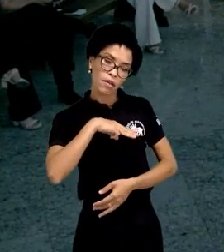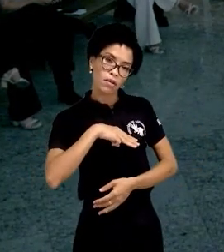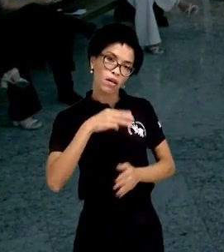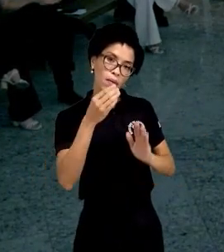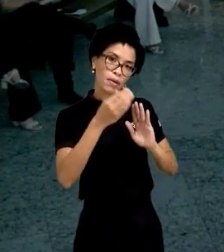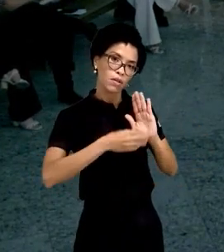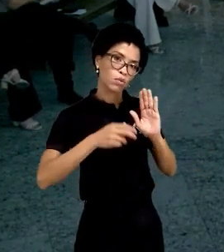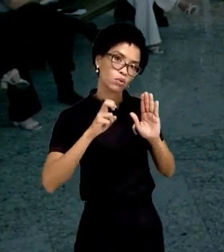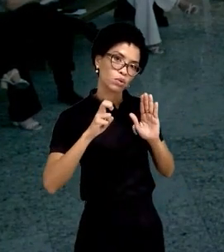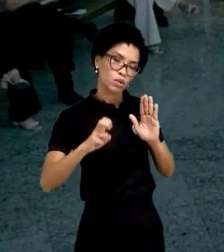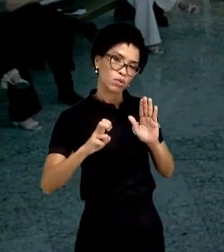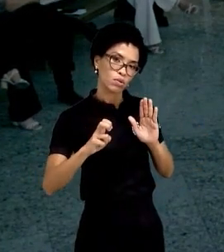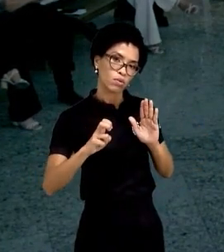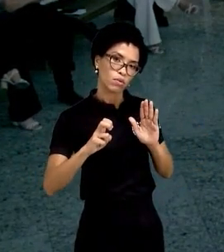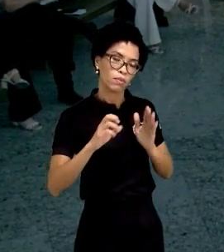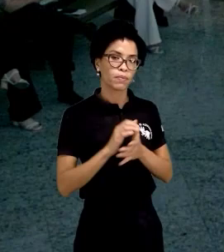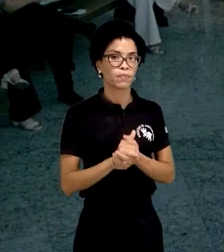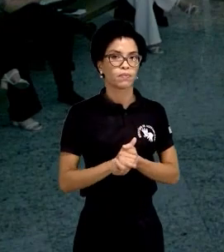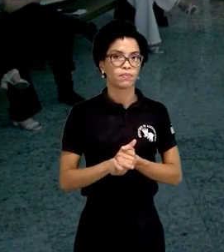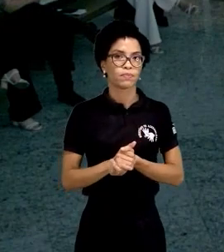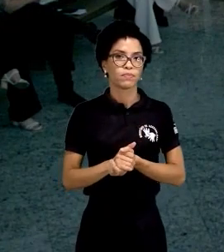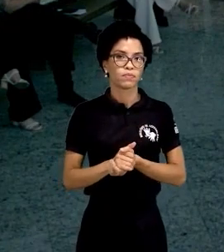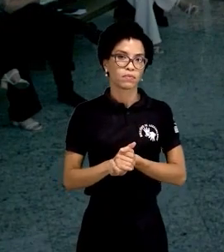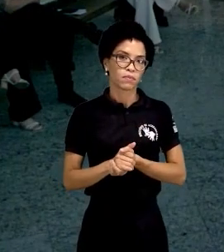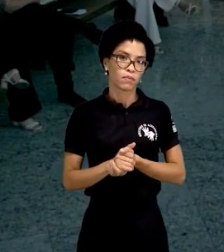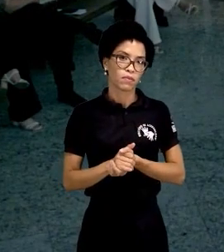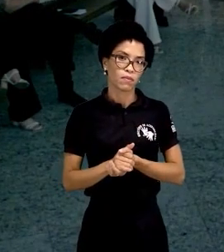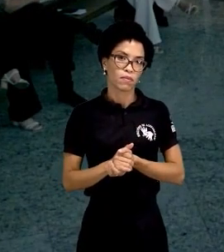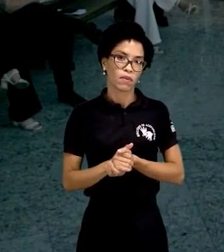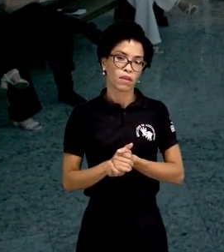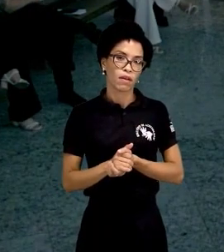a partir do versículo 13.